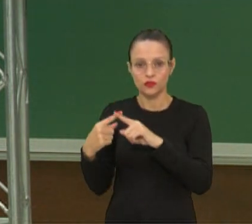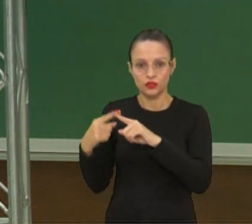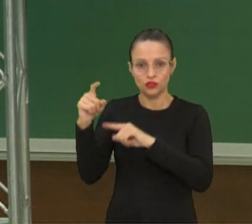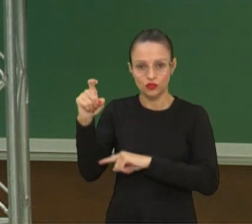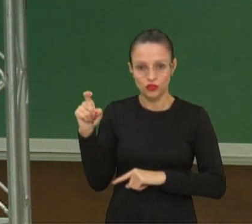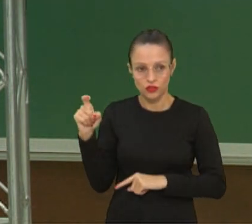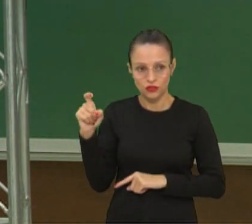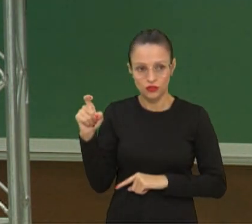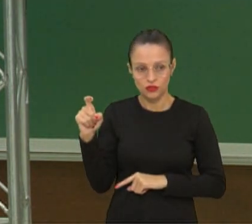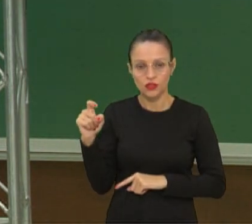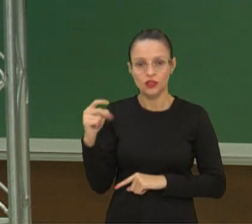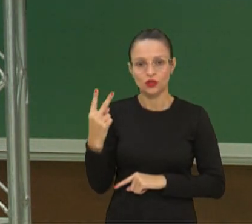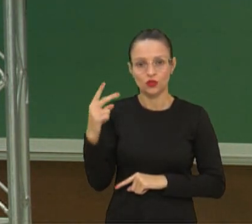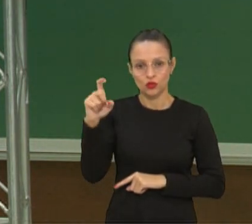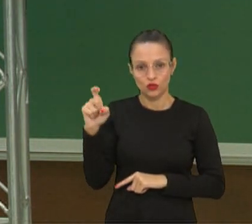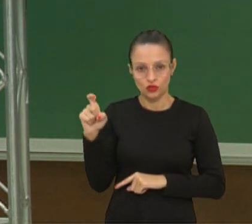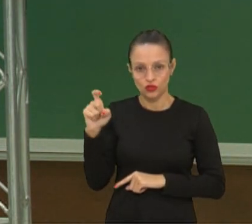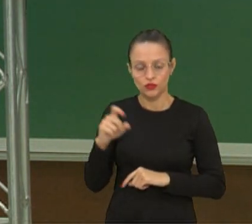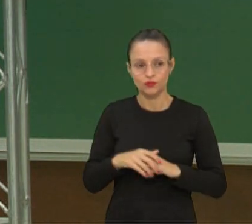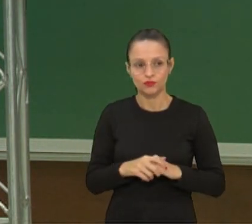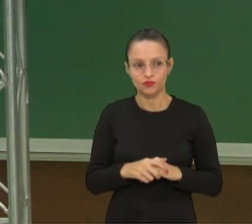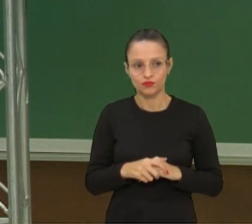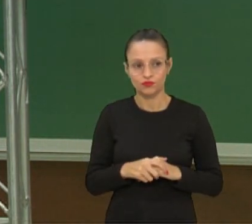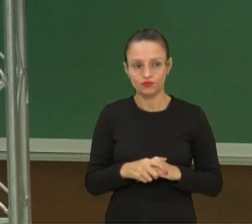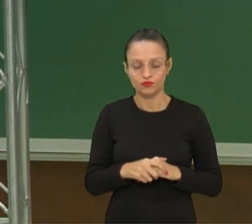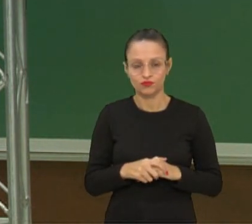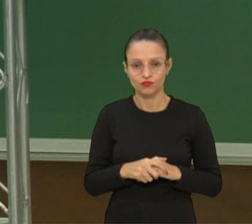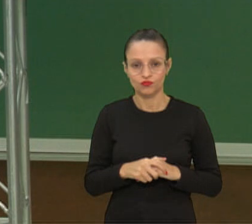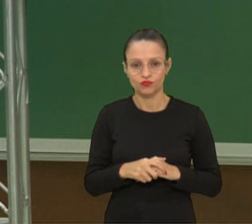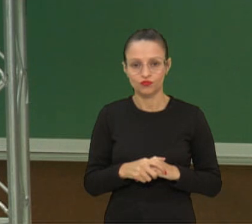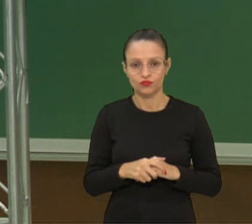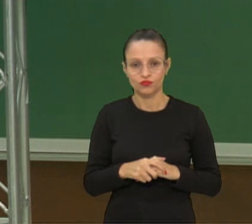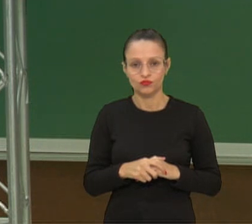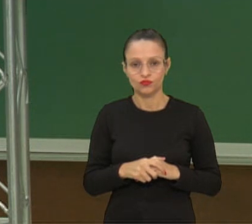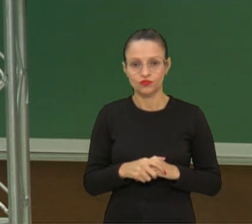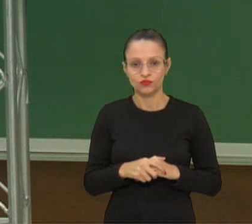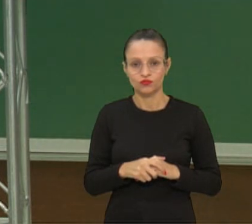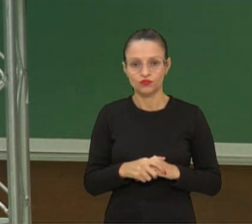x, 2x. 6 por 3 dá 2, 2 vezes x, 2x.